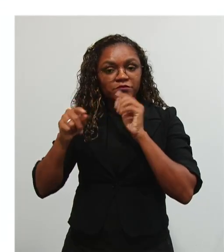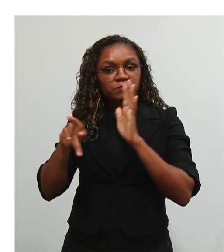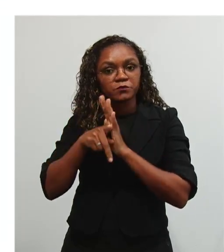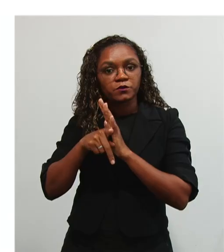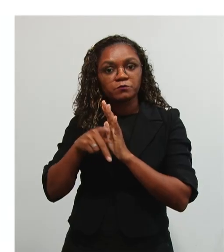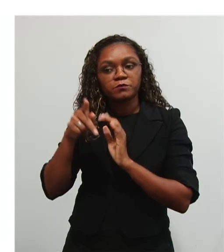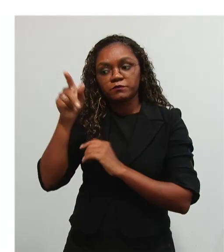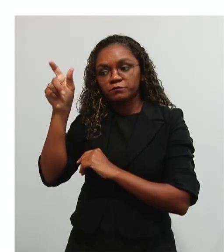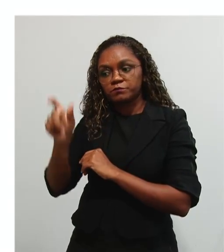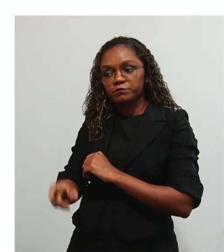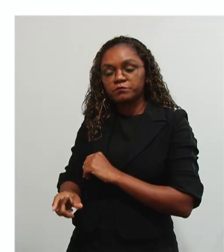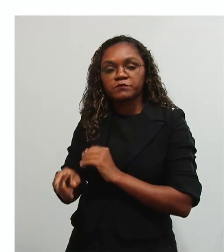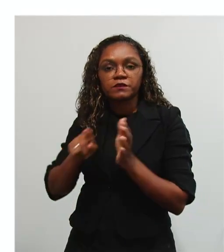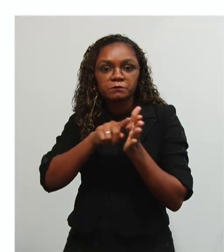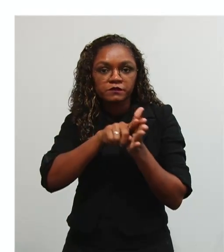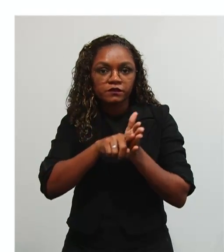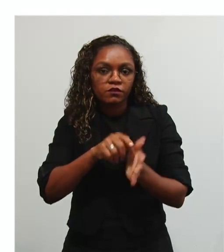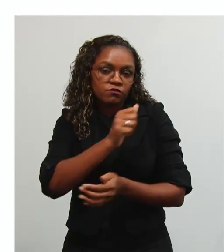pesquisador.